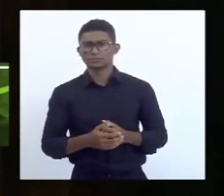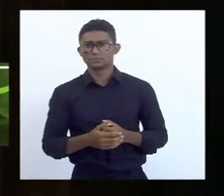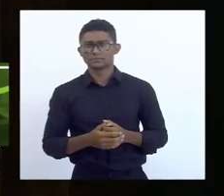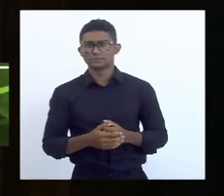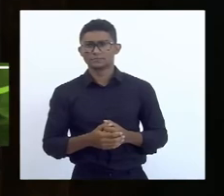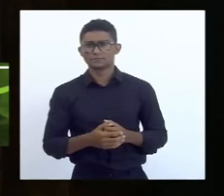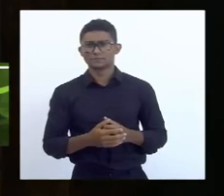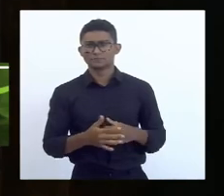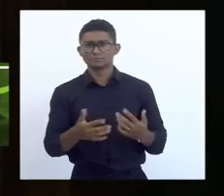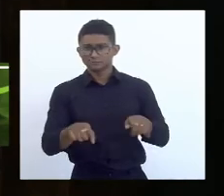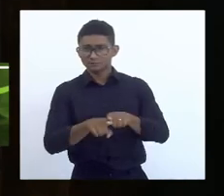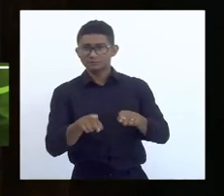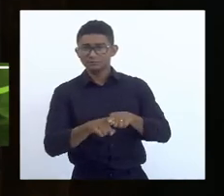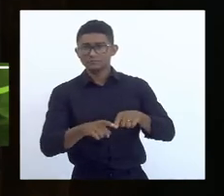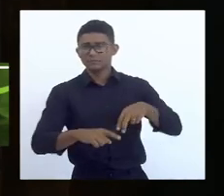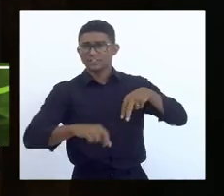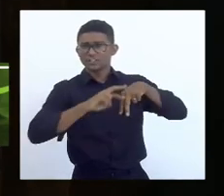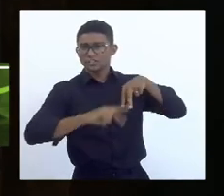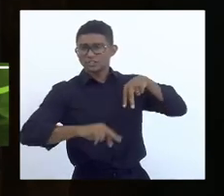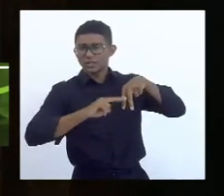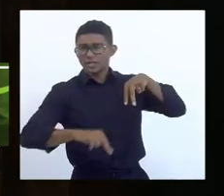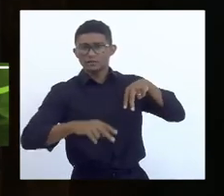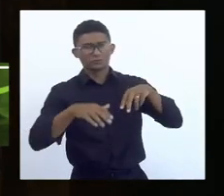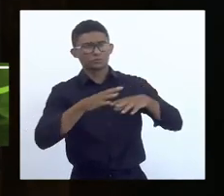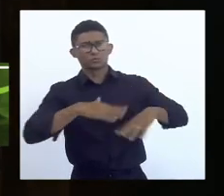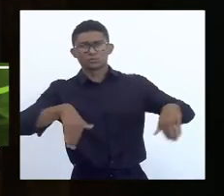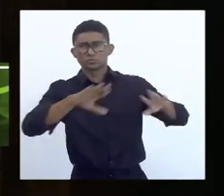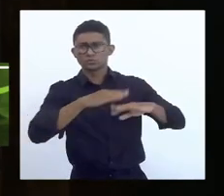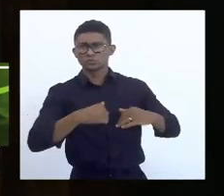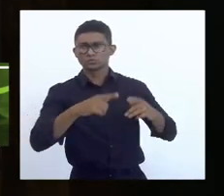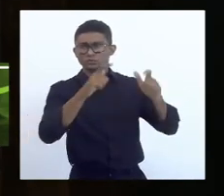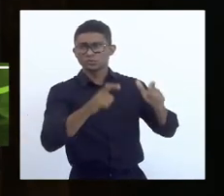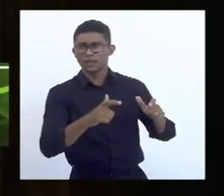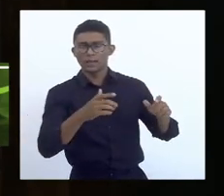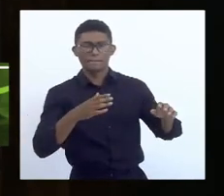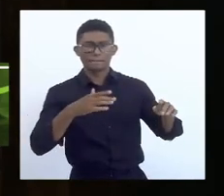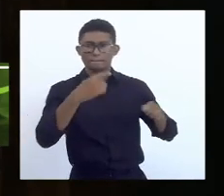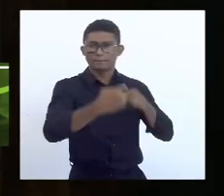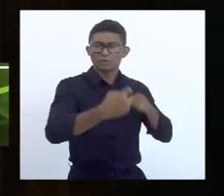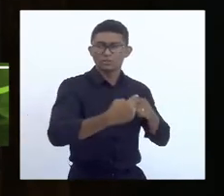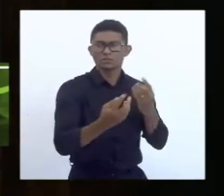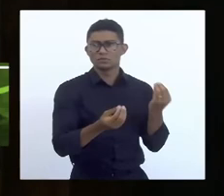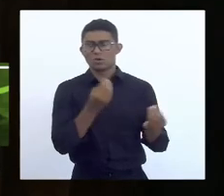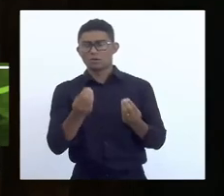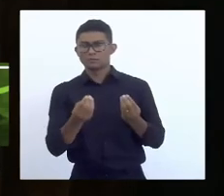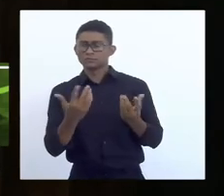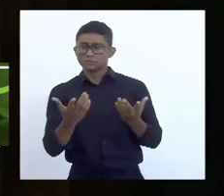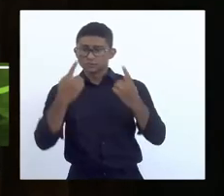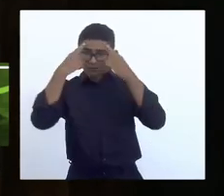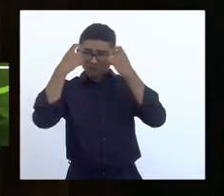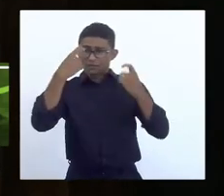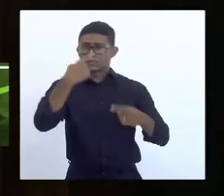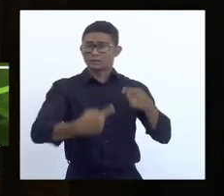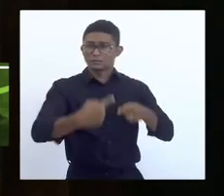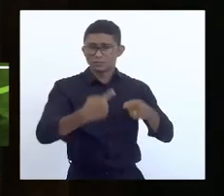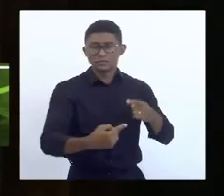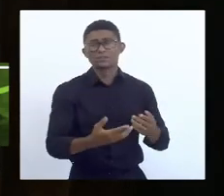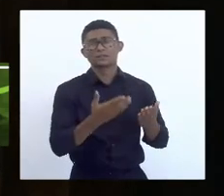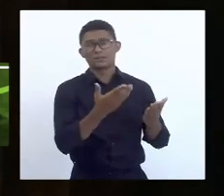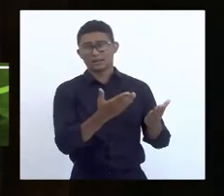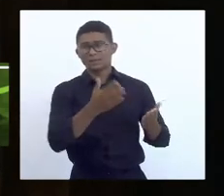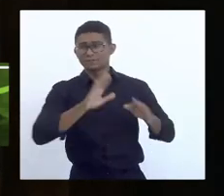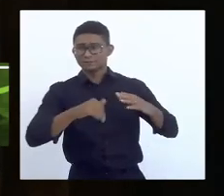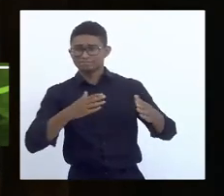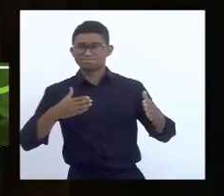de todos os gêneros dentro dos espaços de poder. A violência política é um dos fatores que impede as mulheres